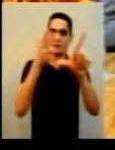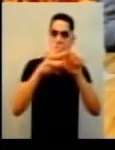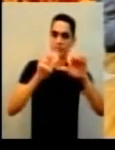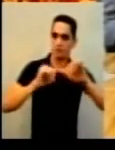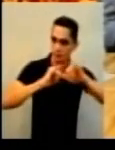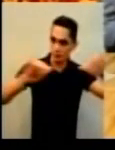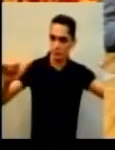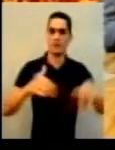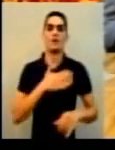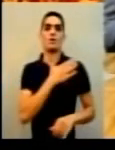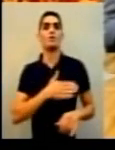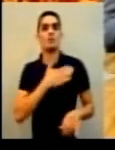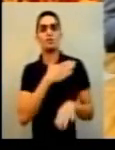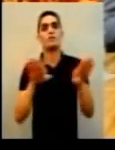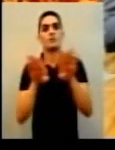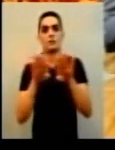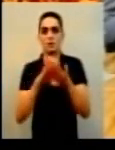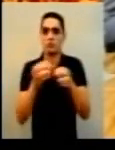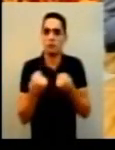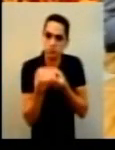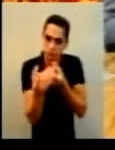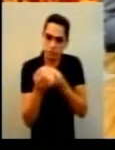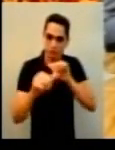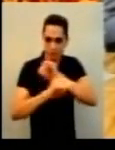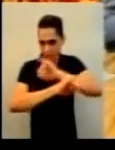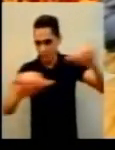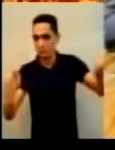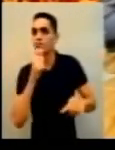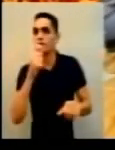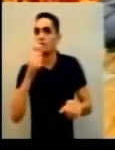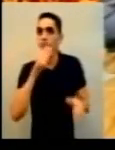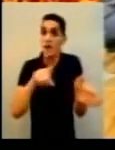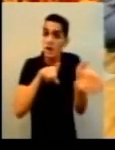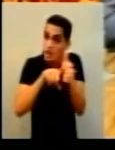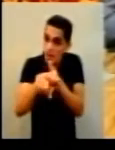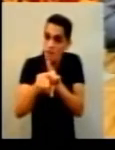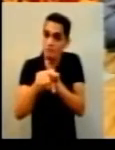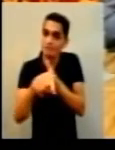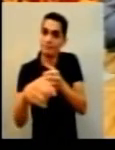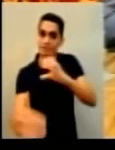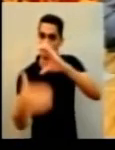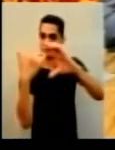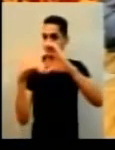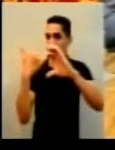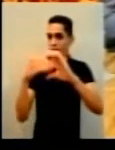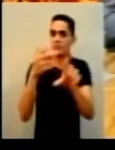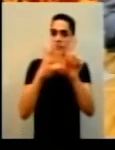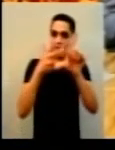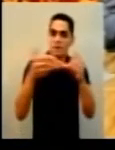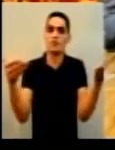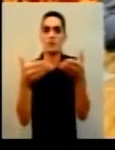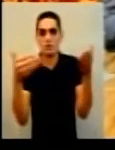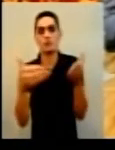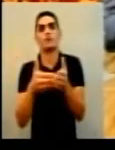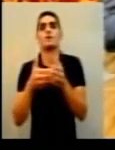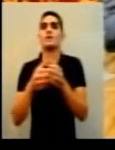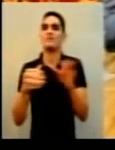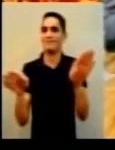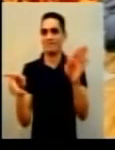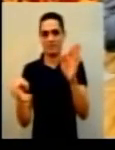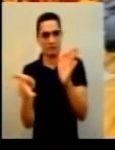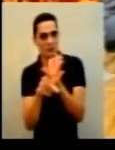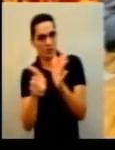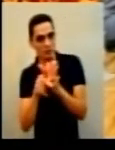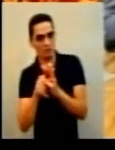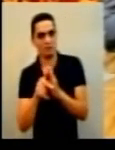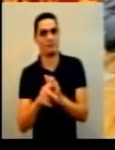transmissão. Gostaria também de informar à imprensa que as perguntas enviadas para a live de hoje estão mais relacionadas